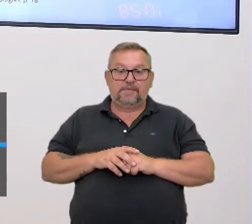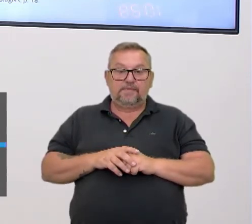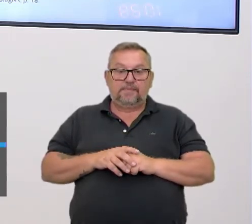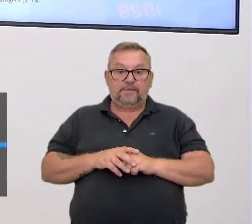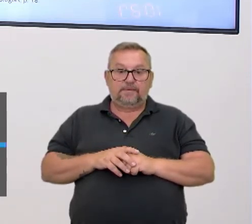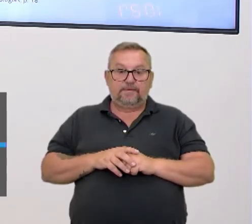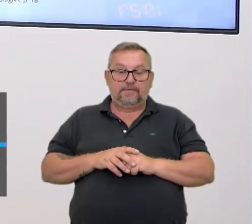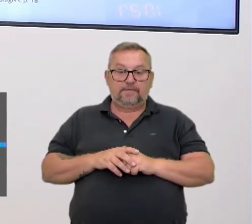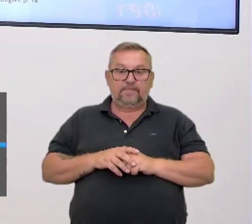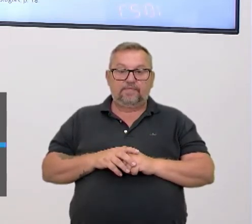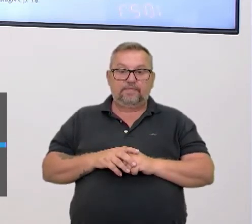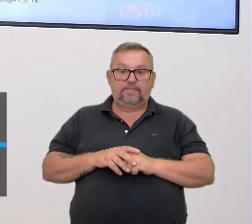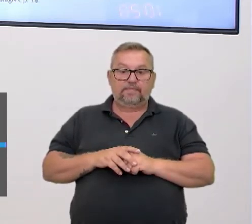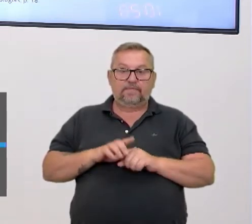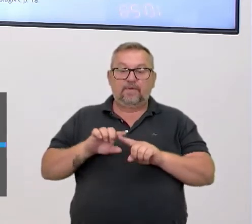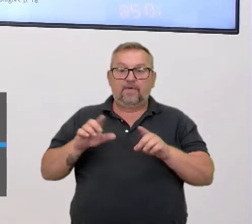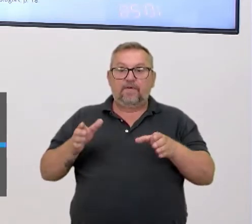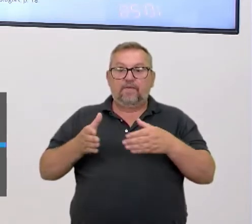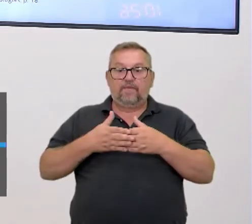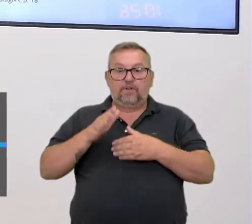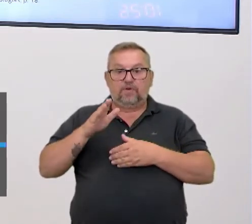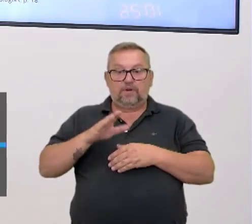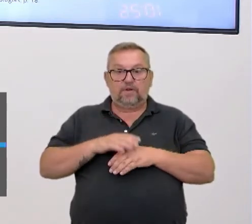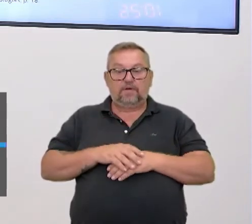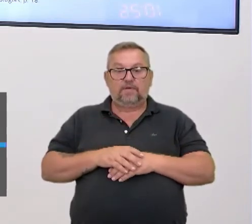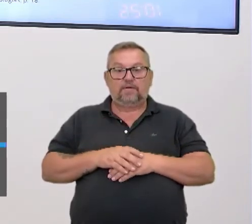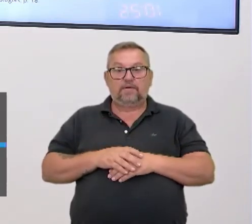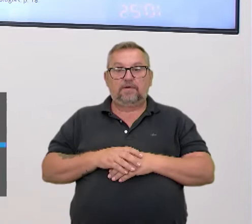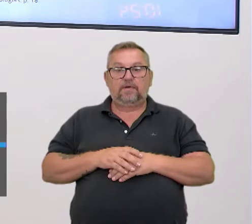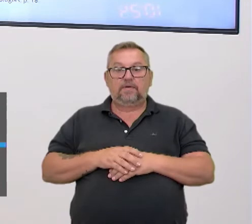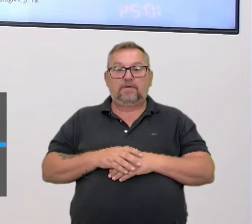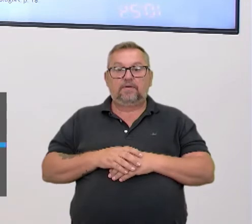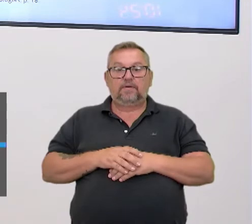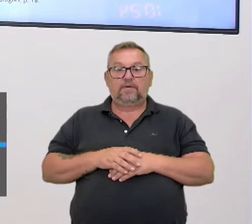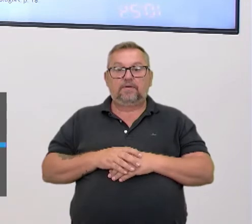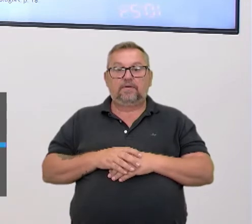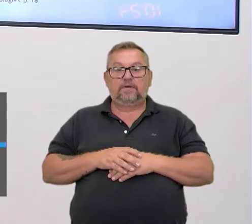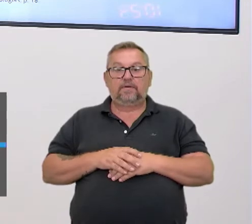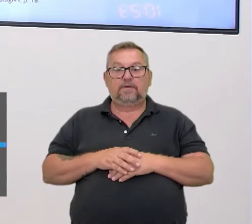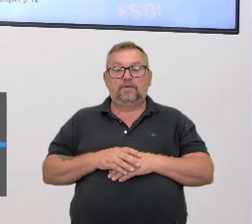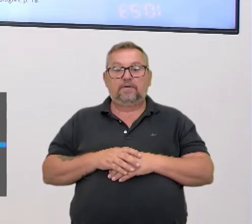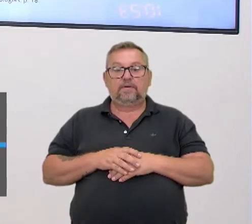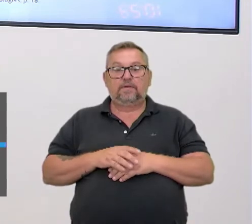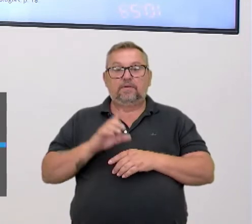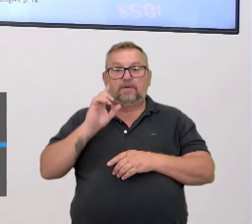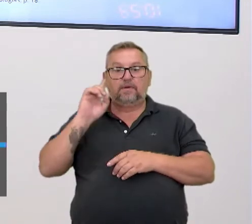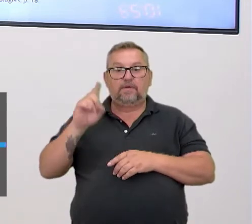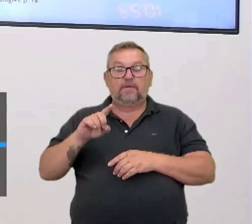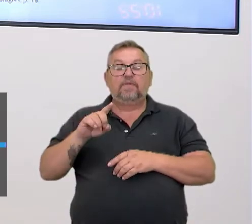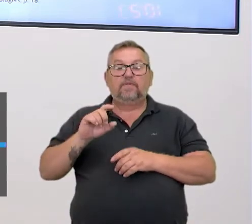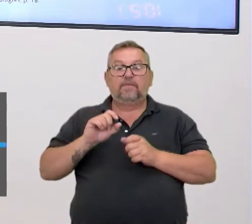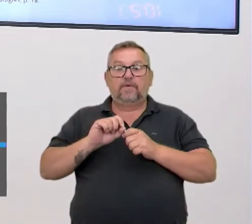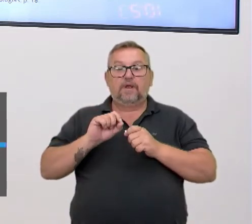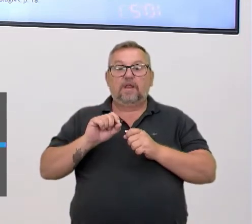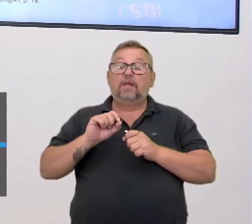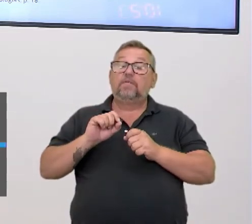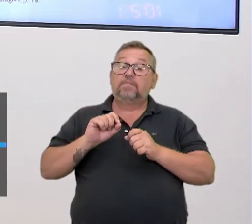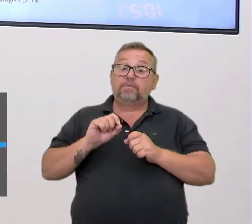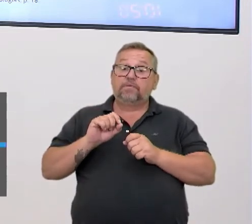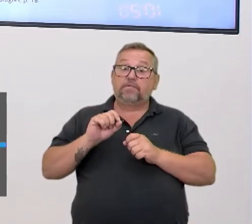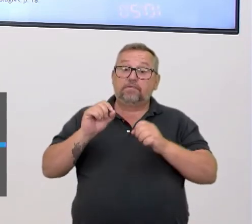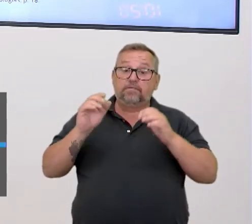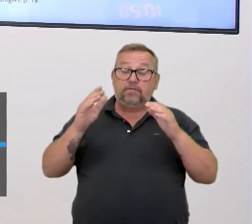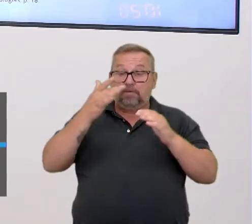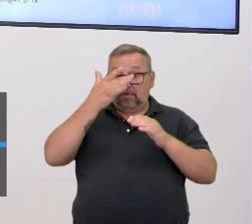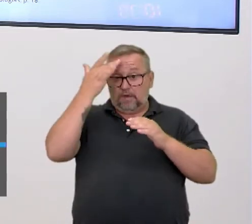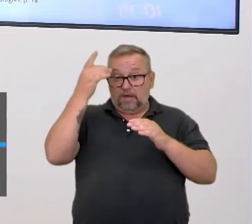fluxo. Parece meio elementar. E aí você vai para outra situação. Perceba que ele vai abrindo bracinhos mesmo. Aí veja, das pessoas